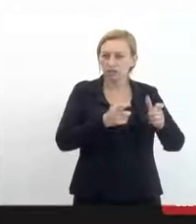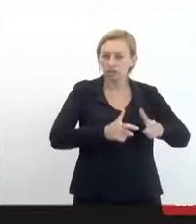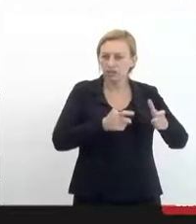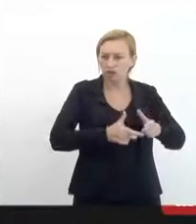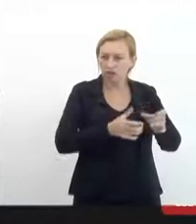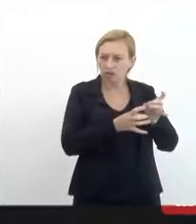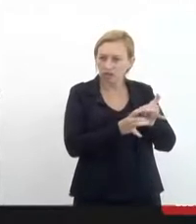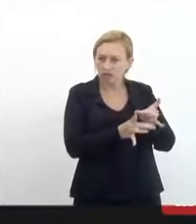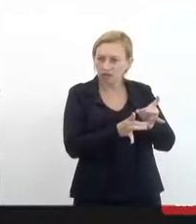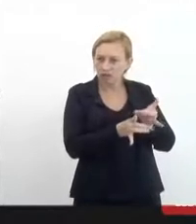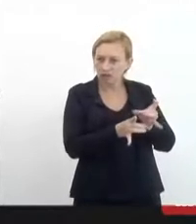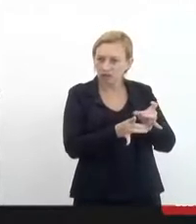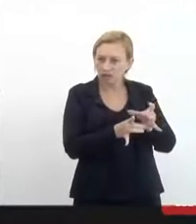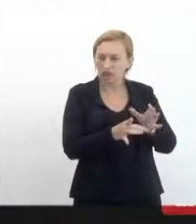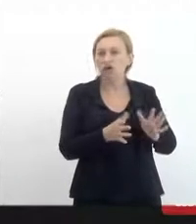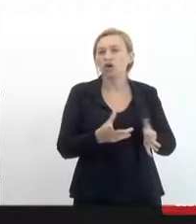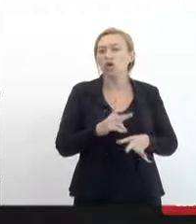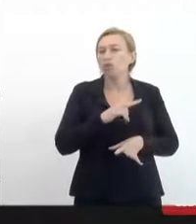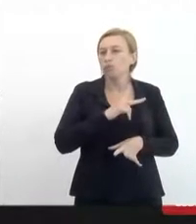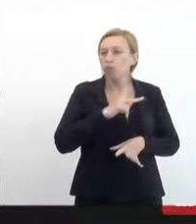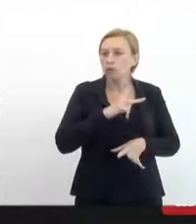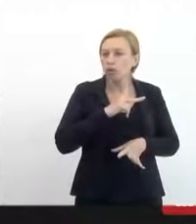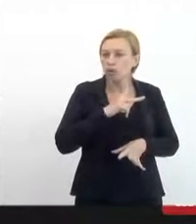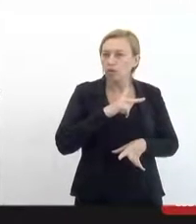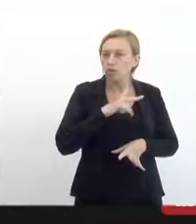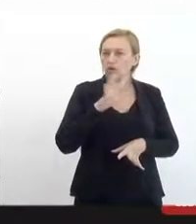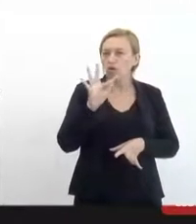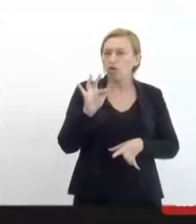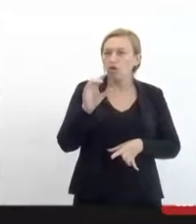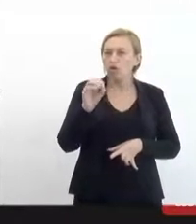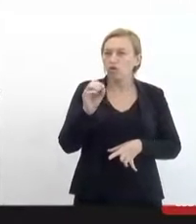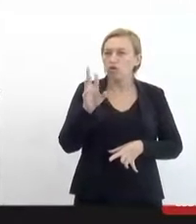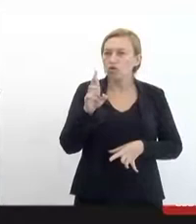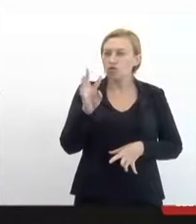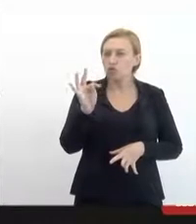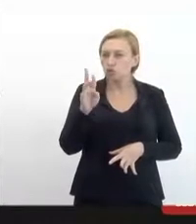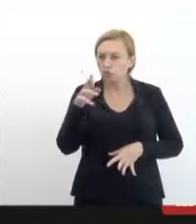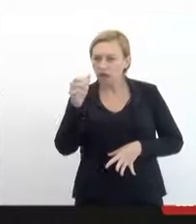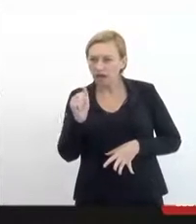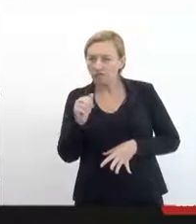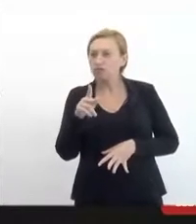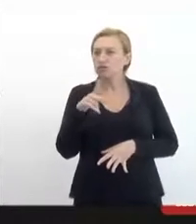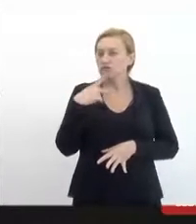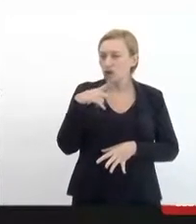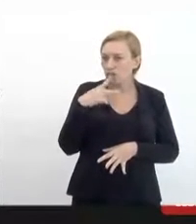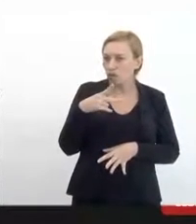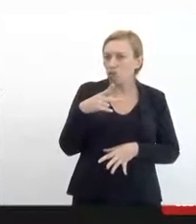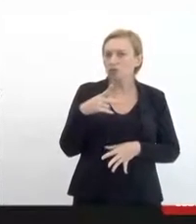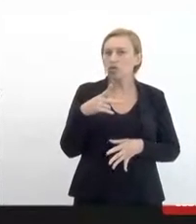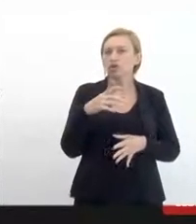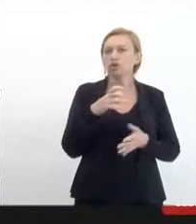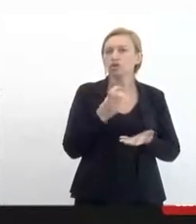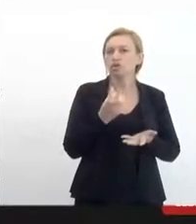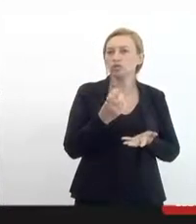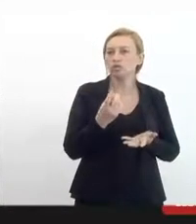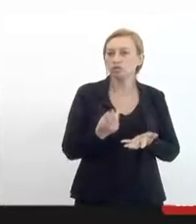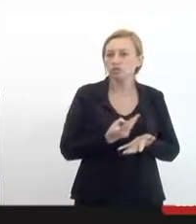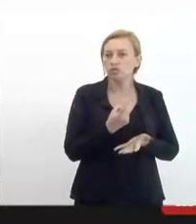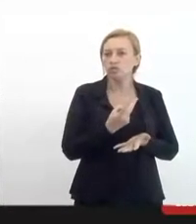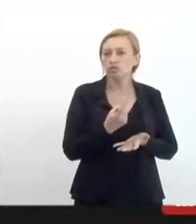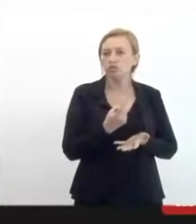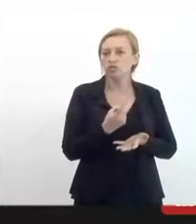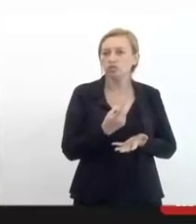engano, próprio auditor Fortunato fez questão de referenciar que o crédito